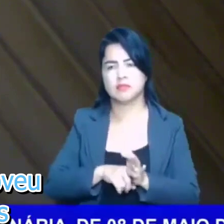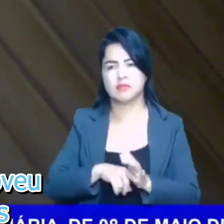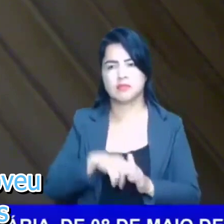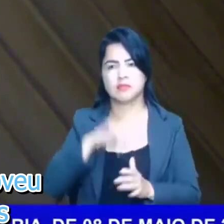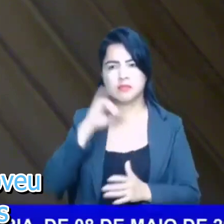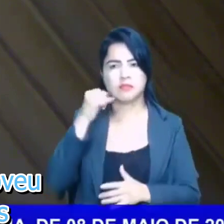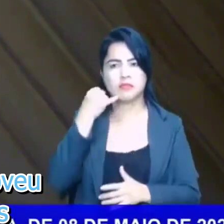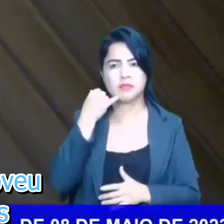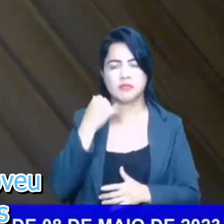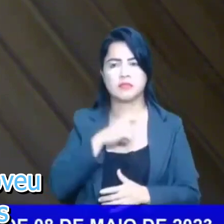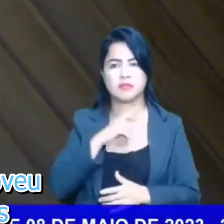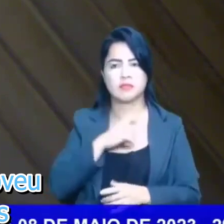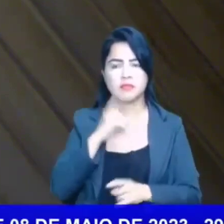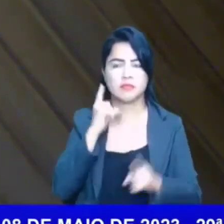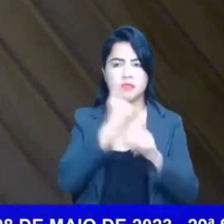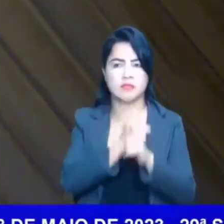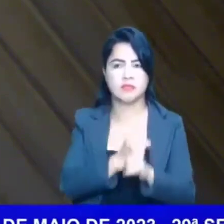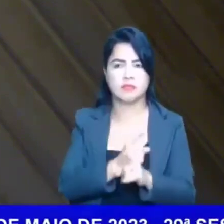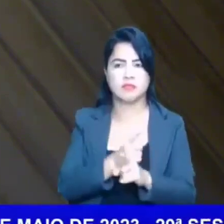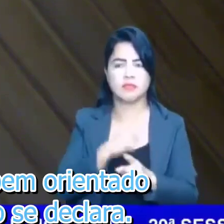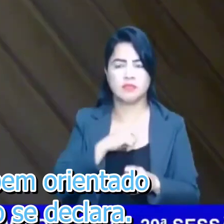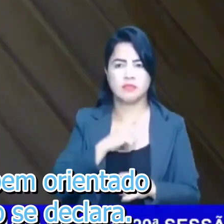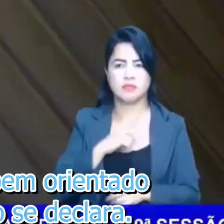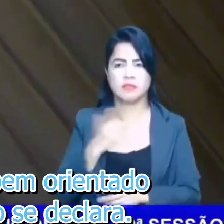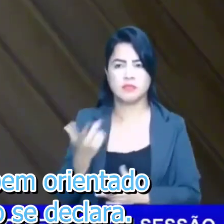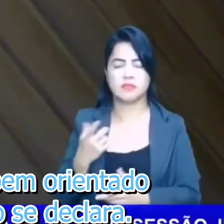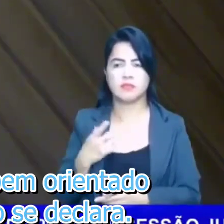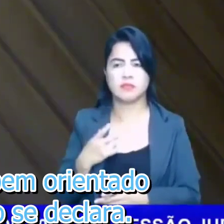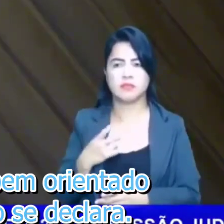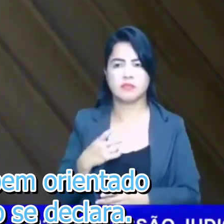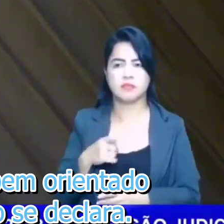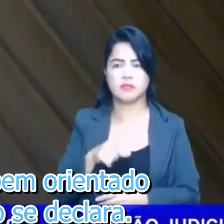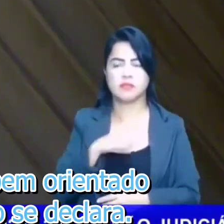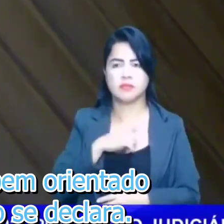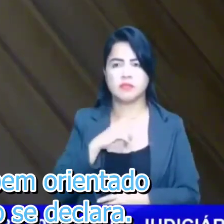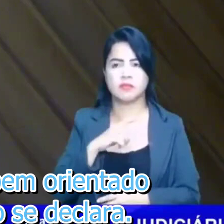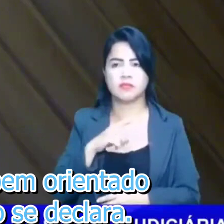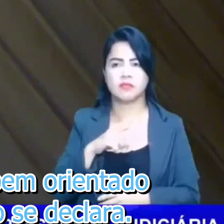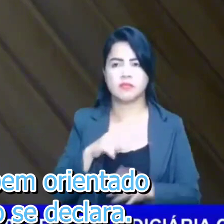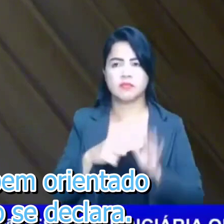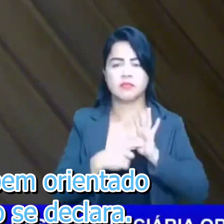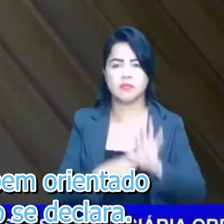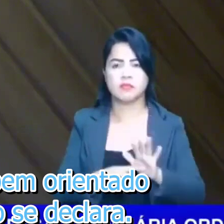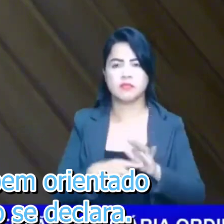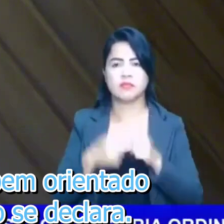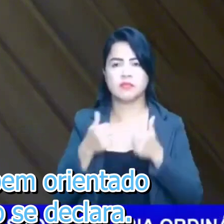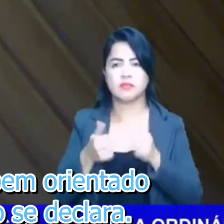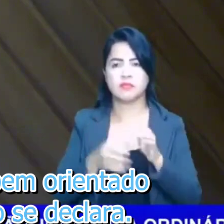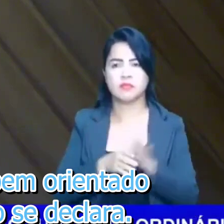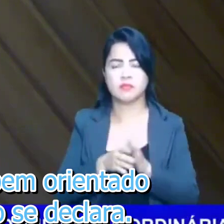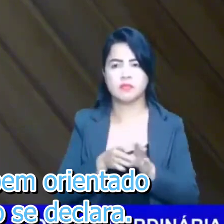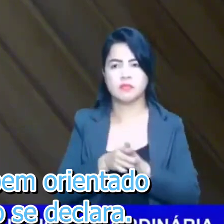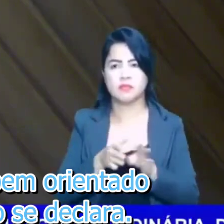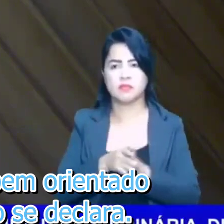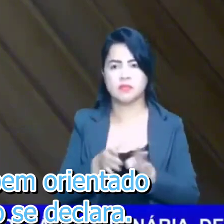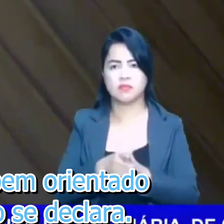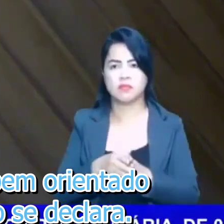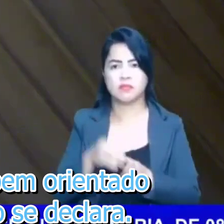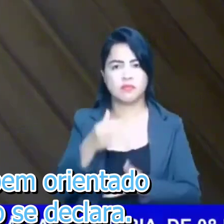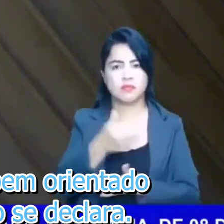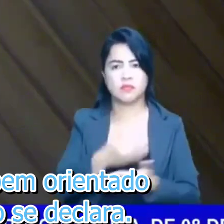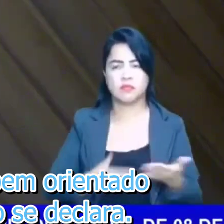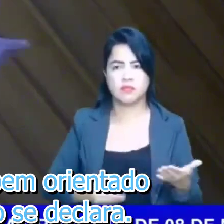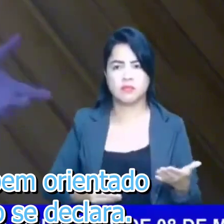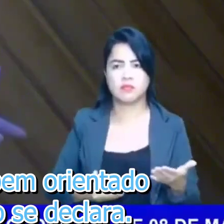inclusive, encontros com blogueiros e influencers. E agora, o doutor Vlad acaba de revelar aqui que foi muito bem orientado a não declarar na prestação de